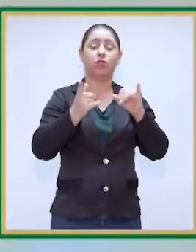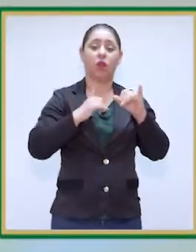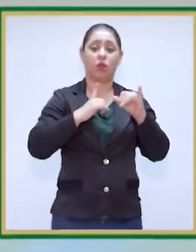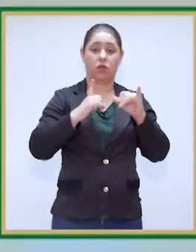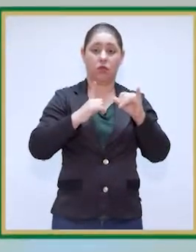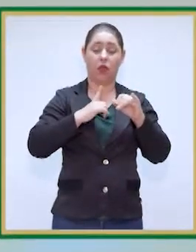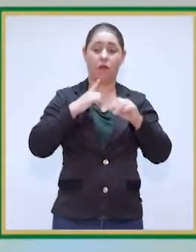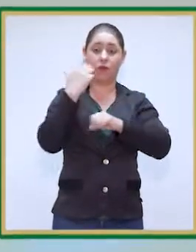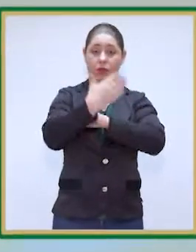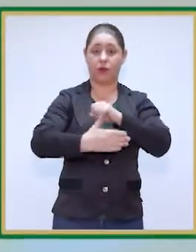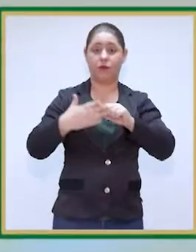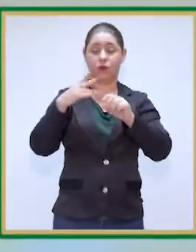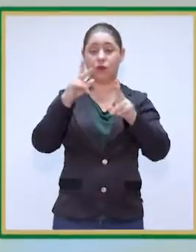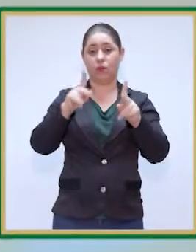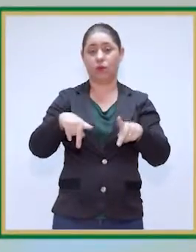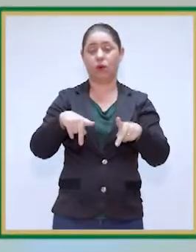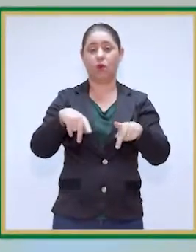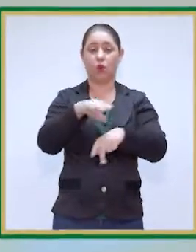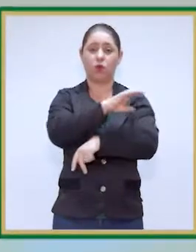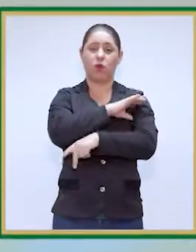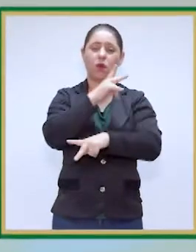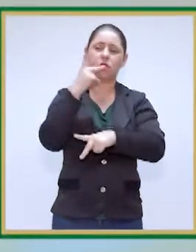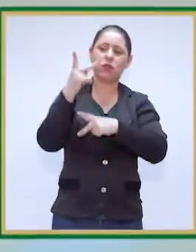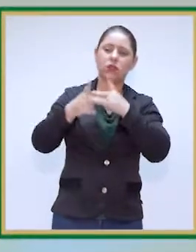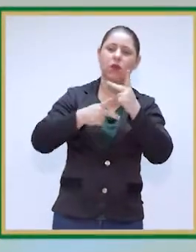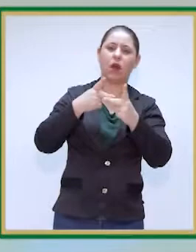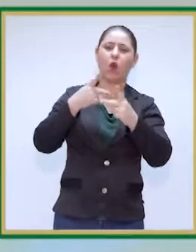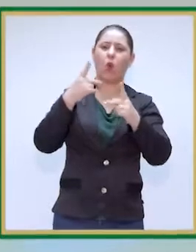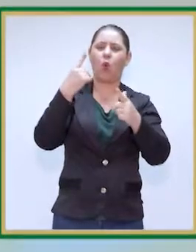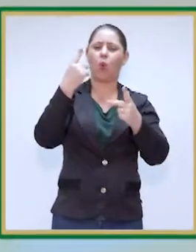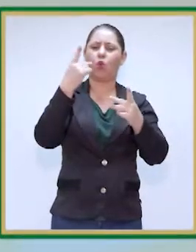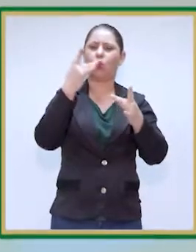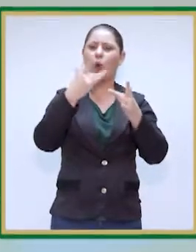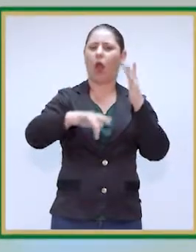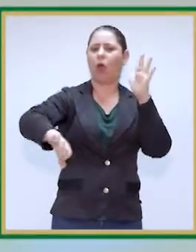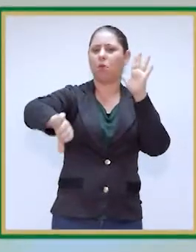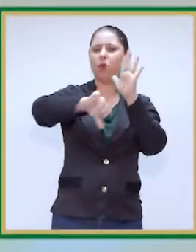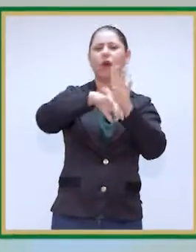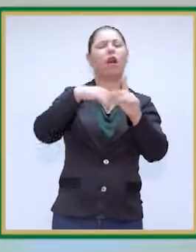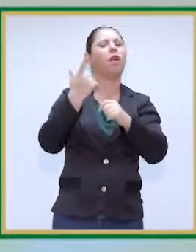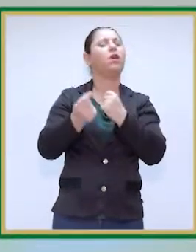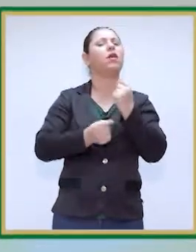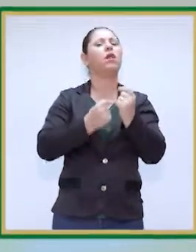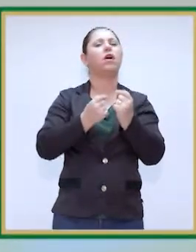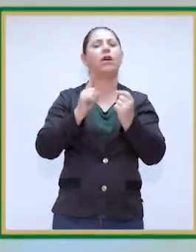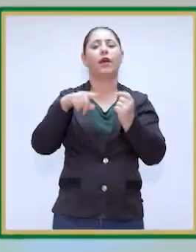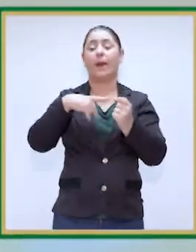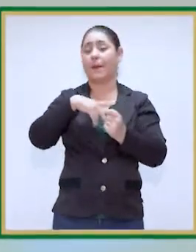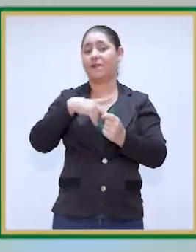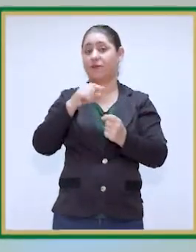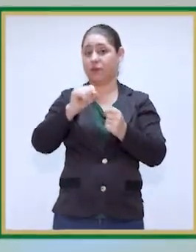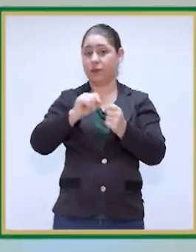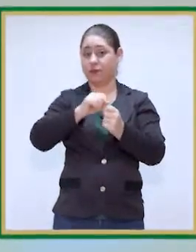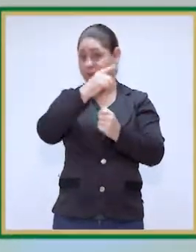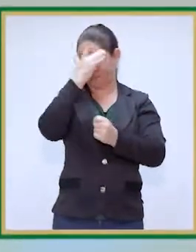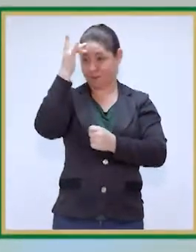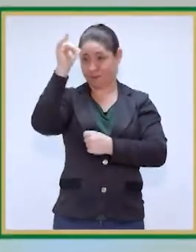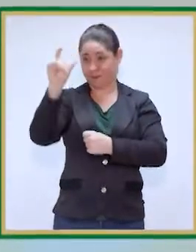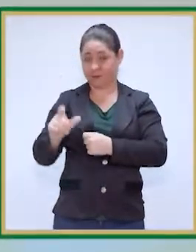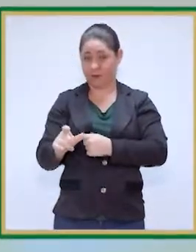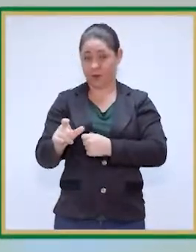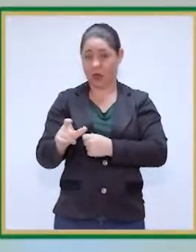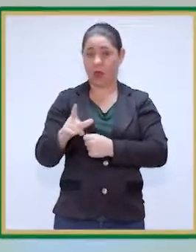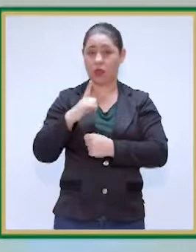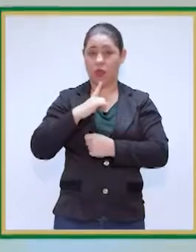divulgados pela Defensoria, o coordenador falou sobre o desacordo com a legislação brasileira, que é manter pessoas